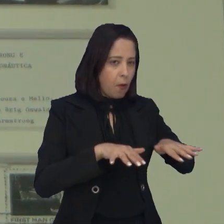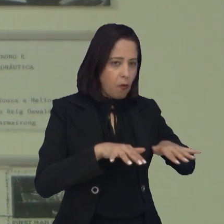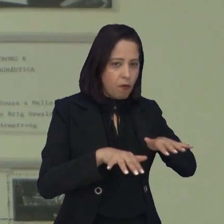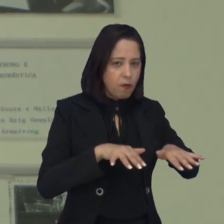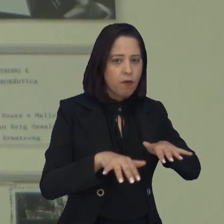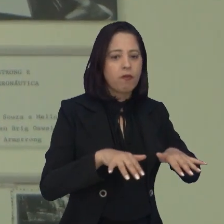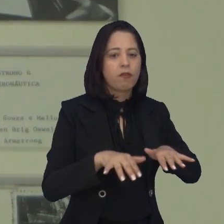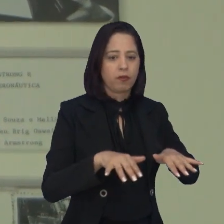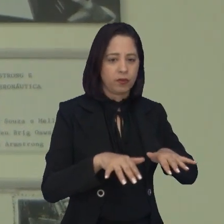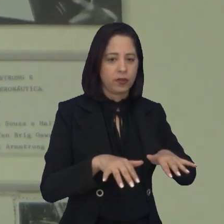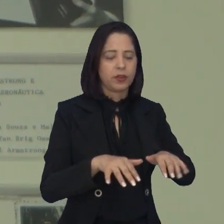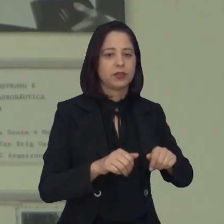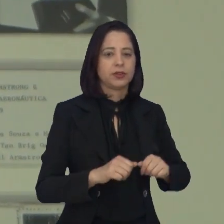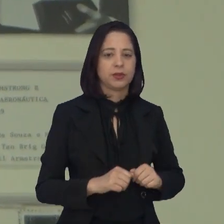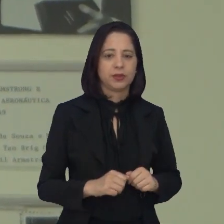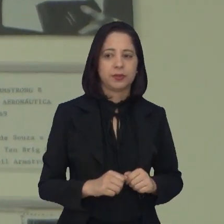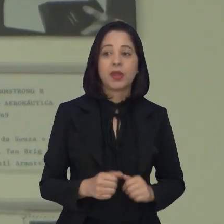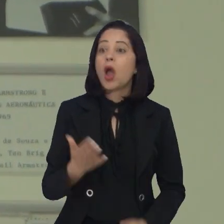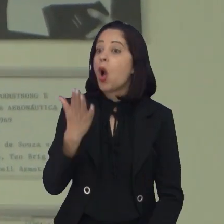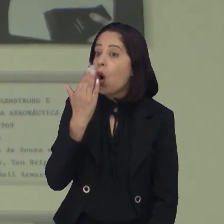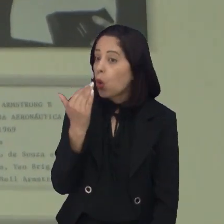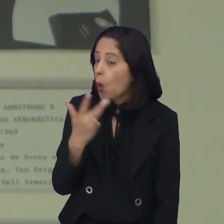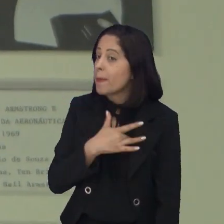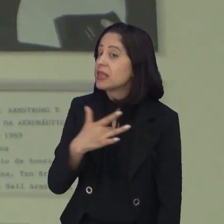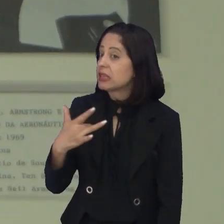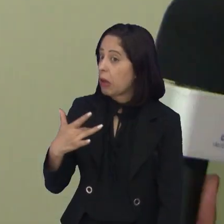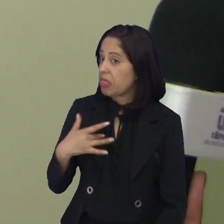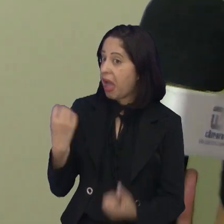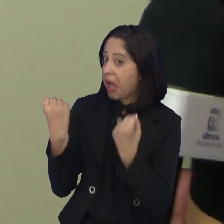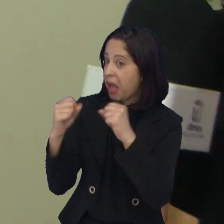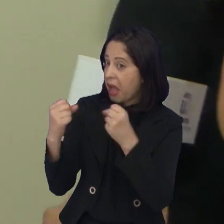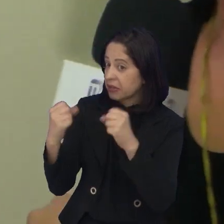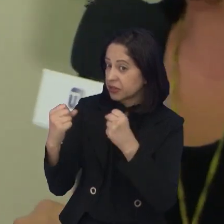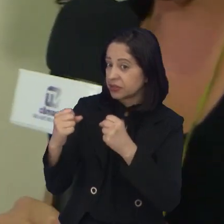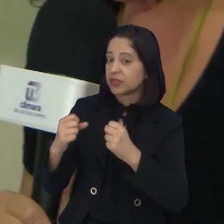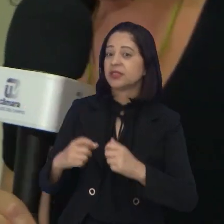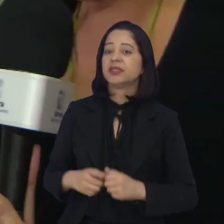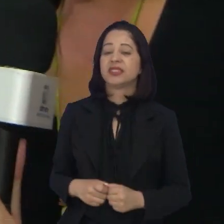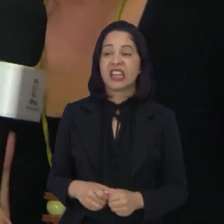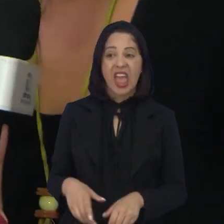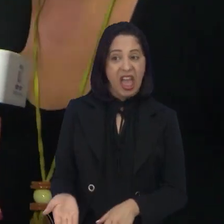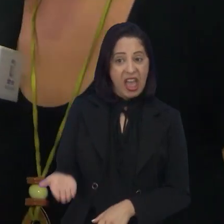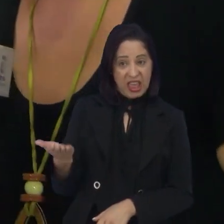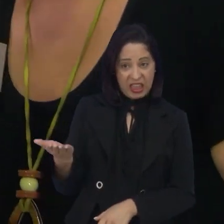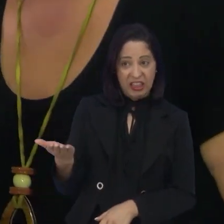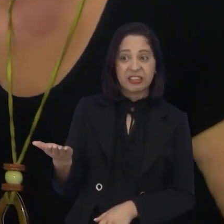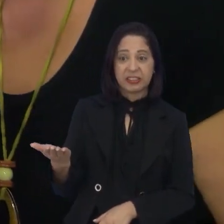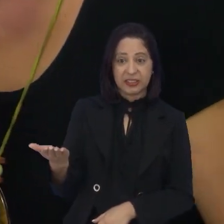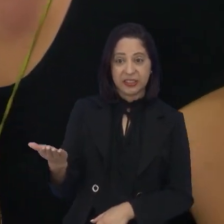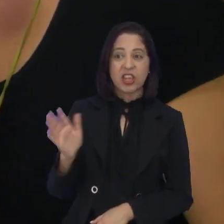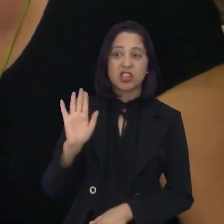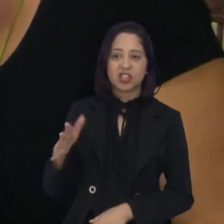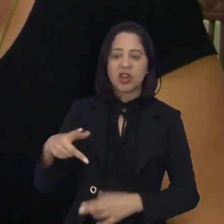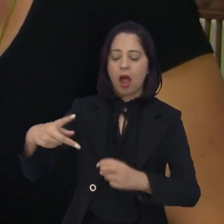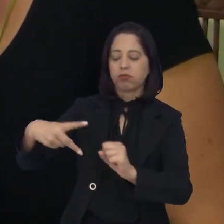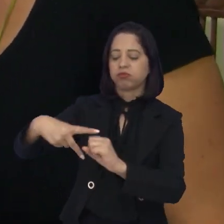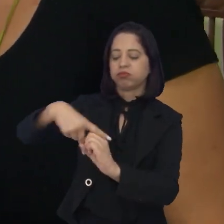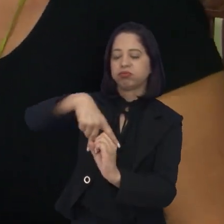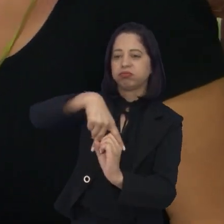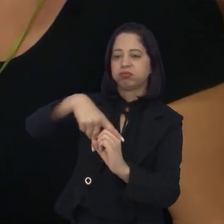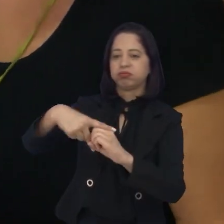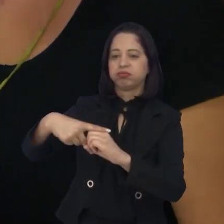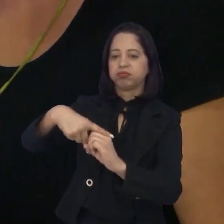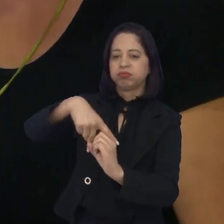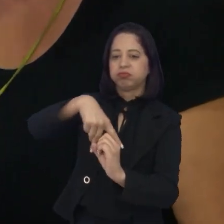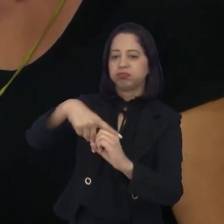a atividade. Boa alimentação, atividade física. Gi, filho do brigadeiro, falou que ele faz pilates 3 vezes por